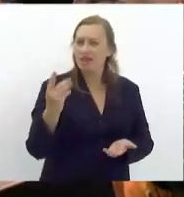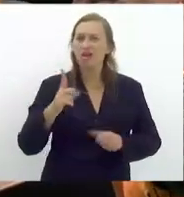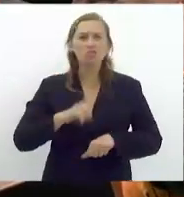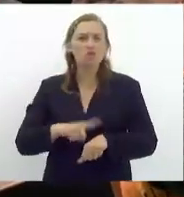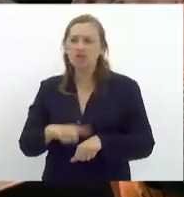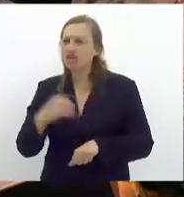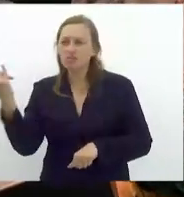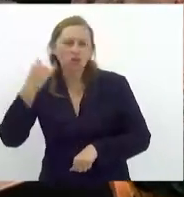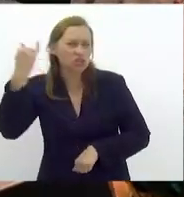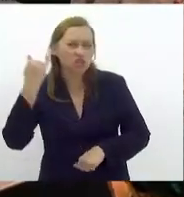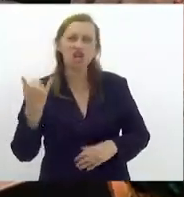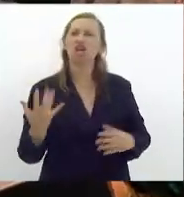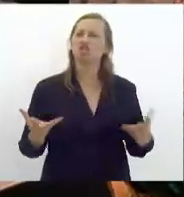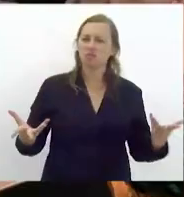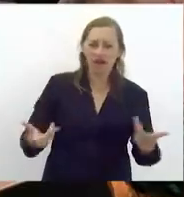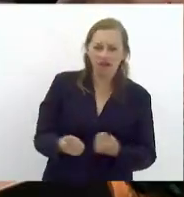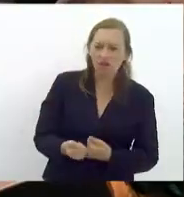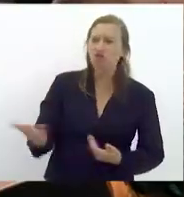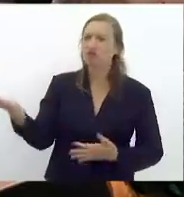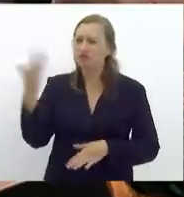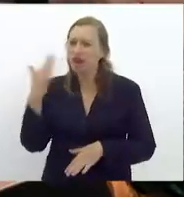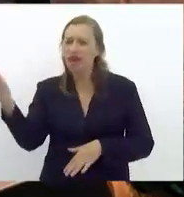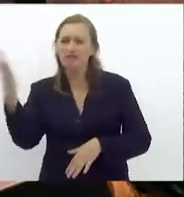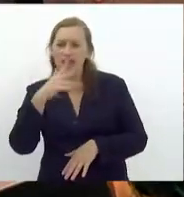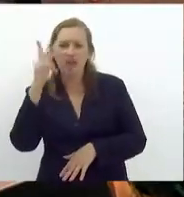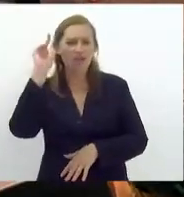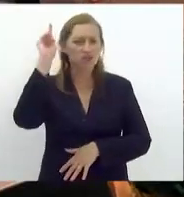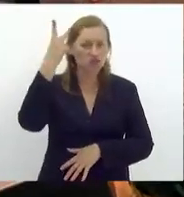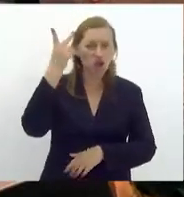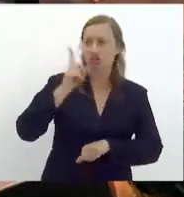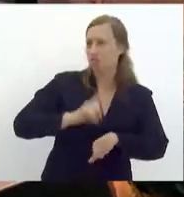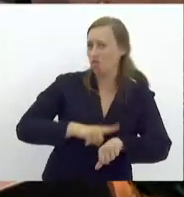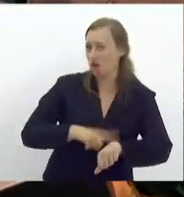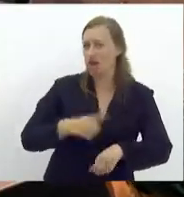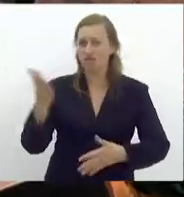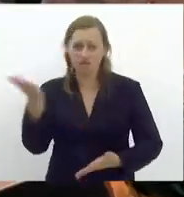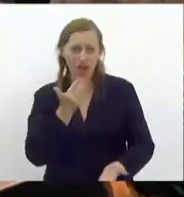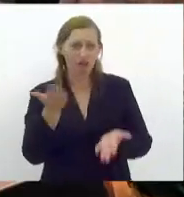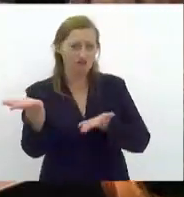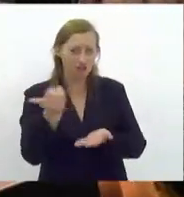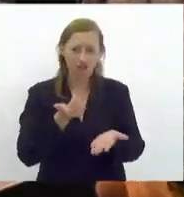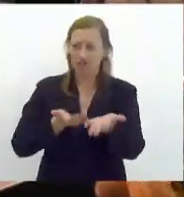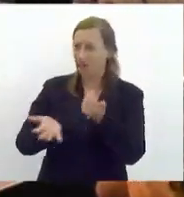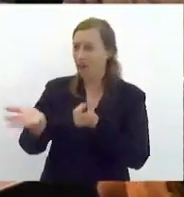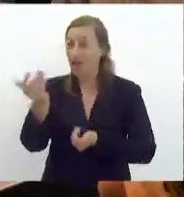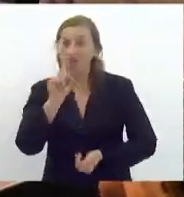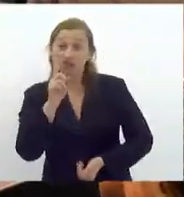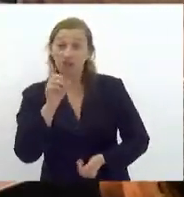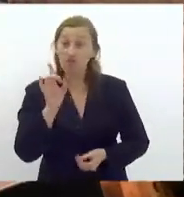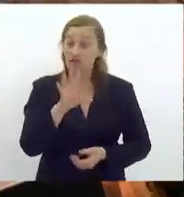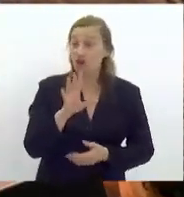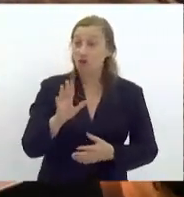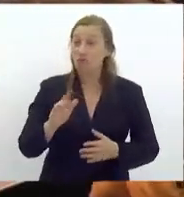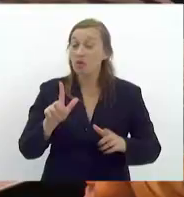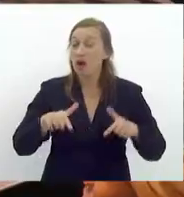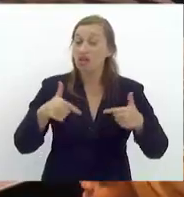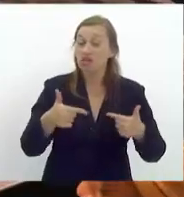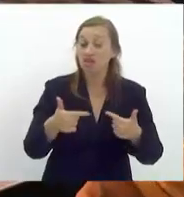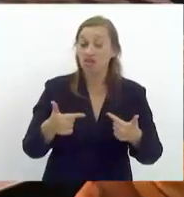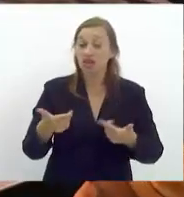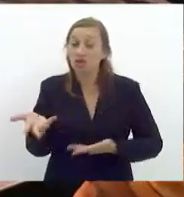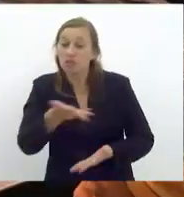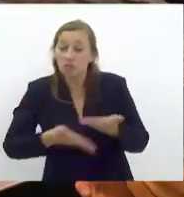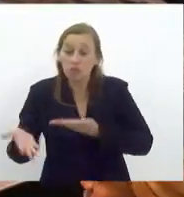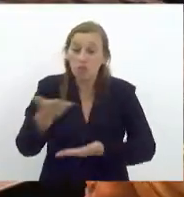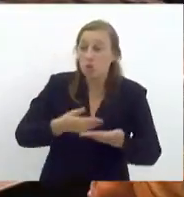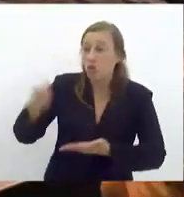galera esse momento é o momento histórico tá é não só pela articulação Nacional mas também